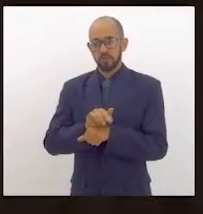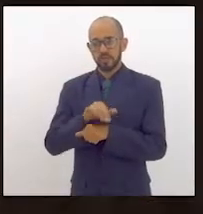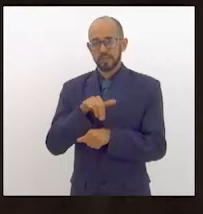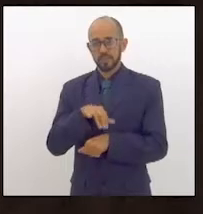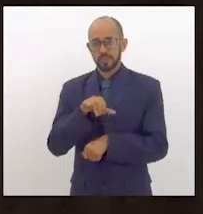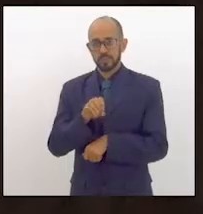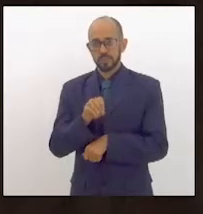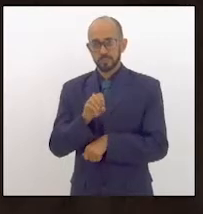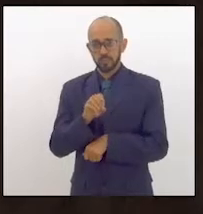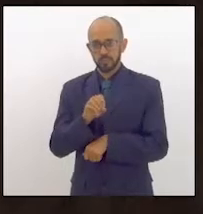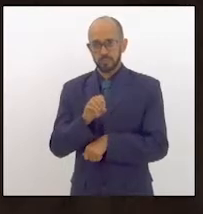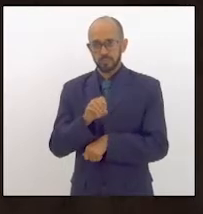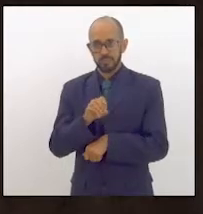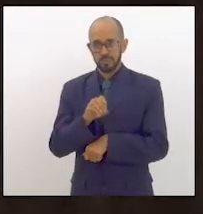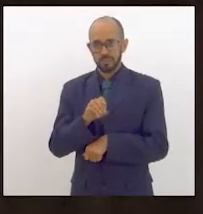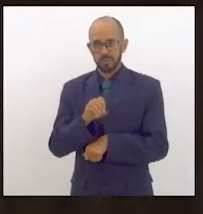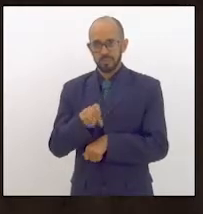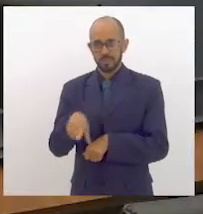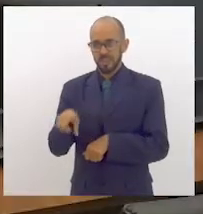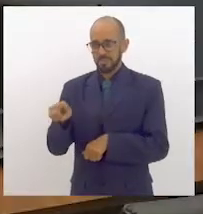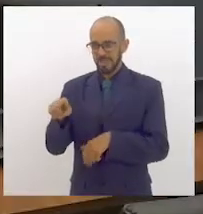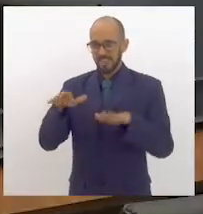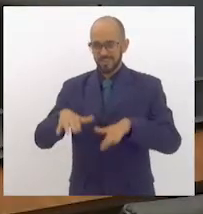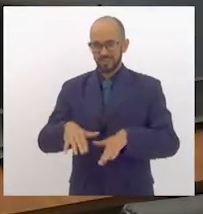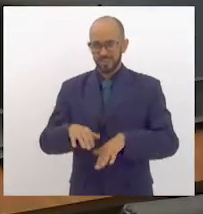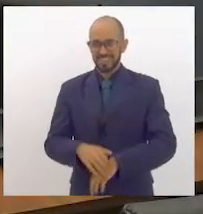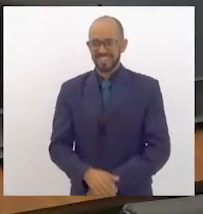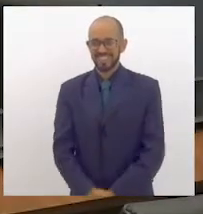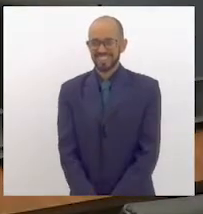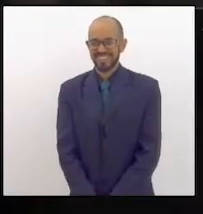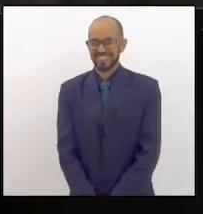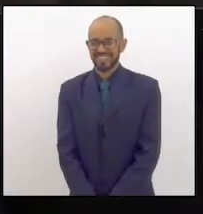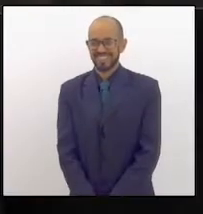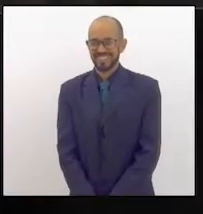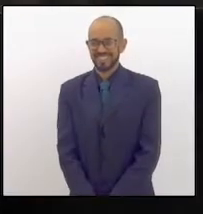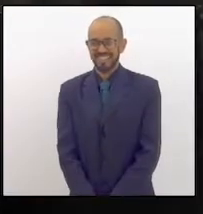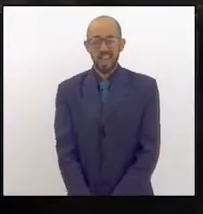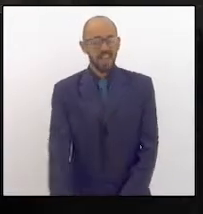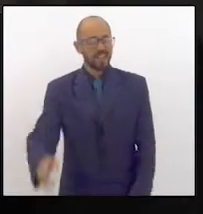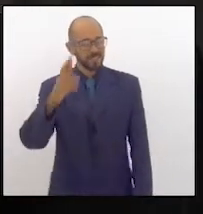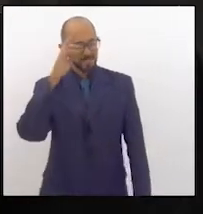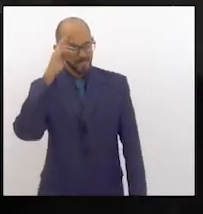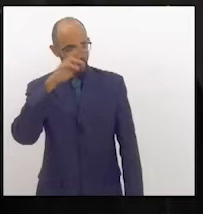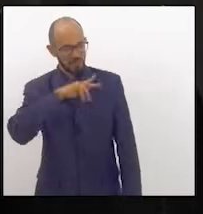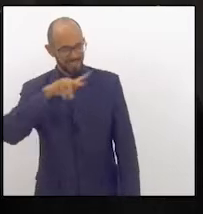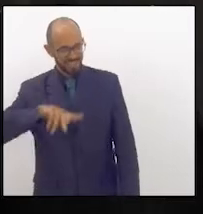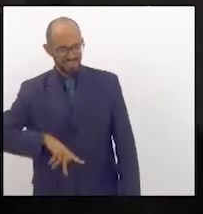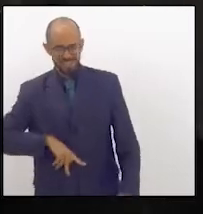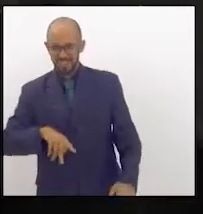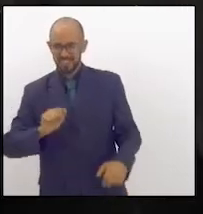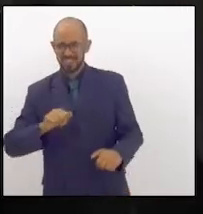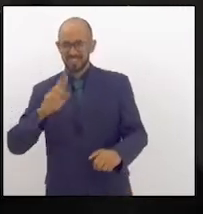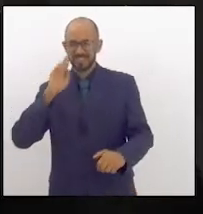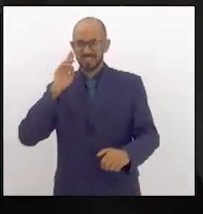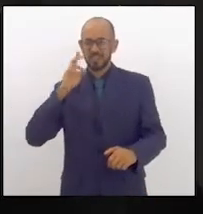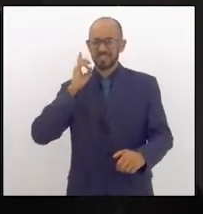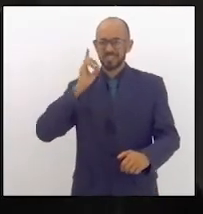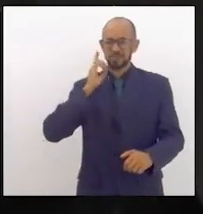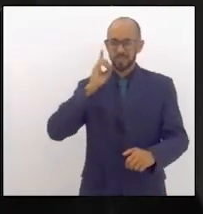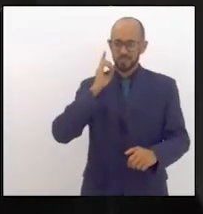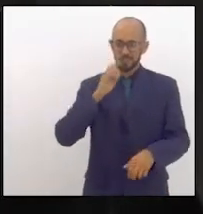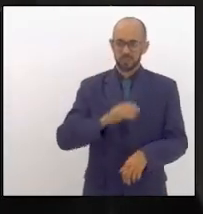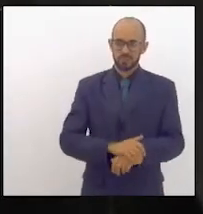meia hora para ele ficar senhor presidente senhoras deputadas e senhores deputados